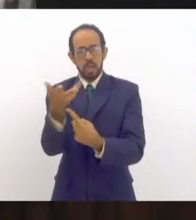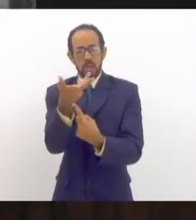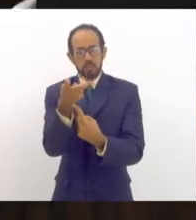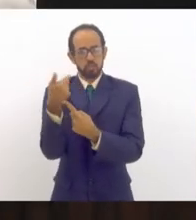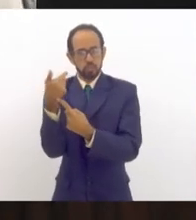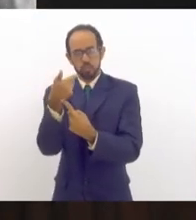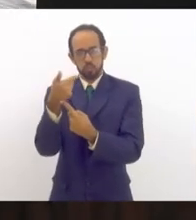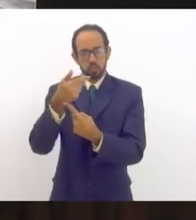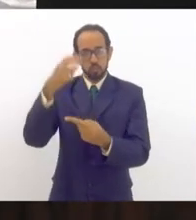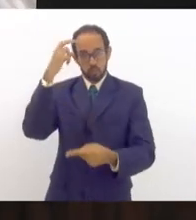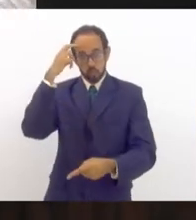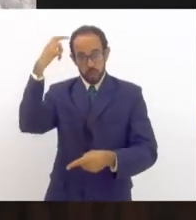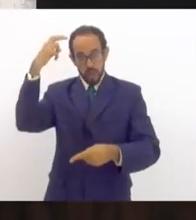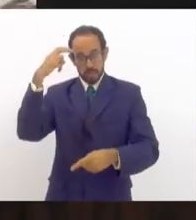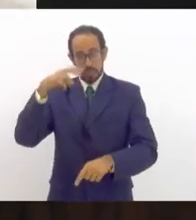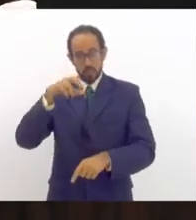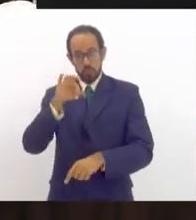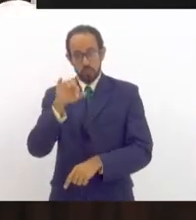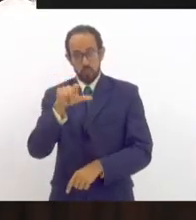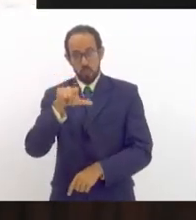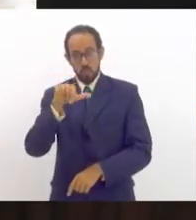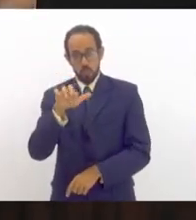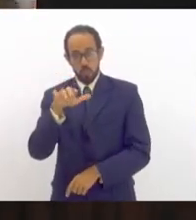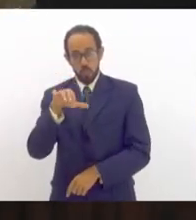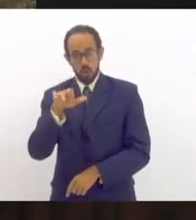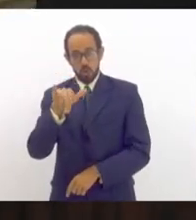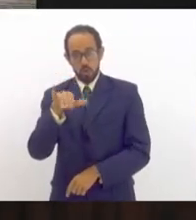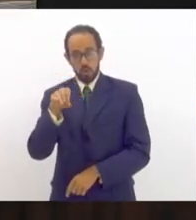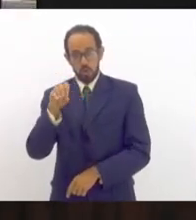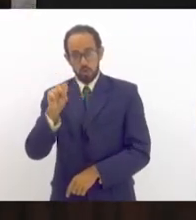folclóricos e da outras providências